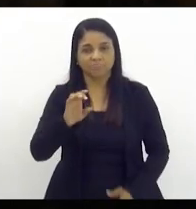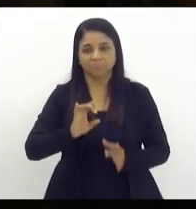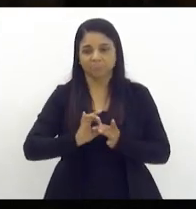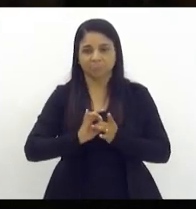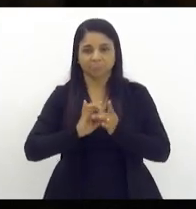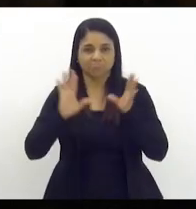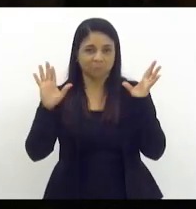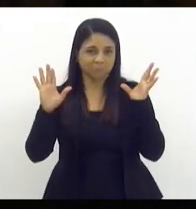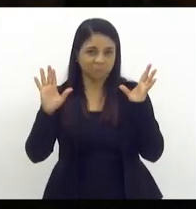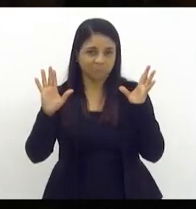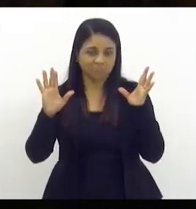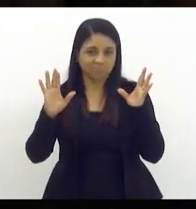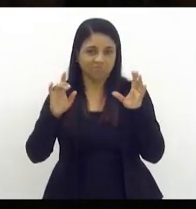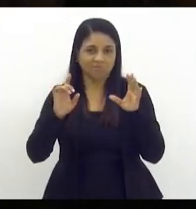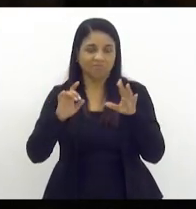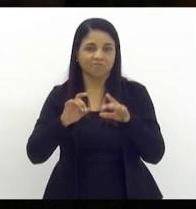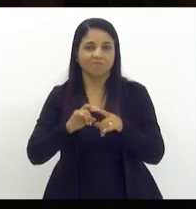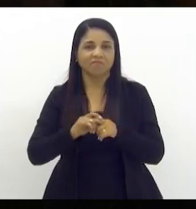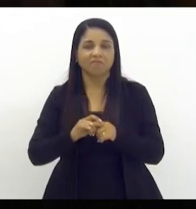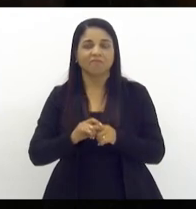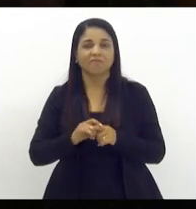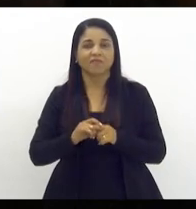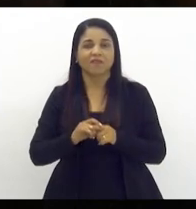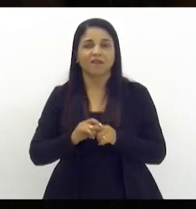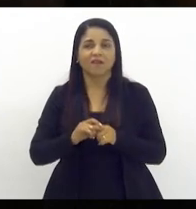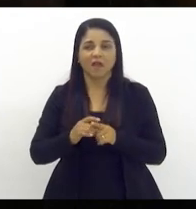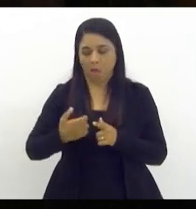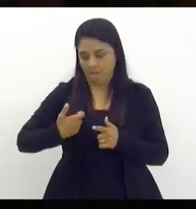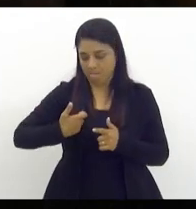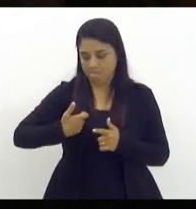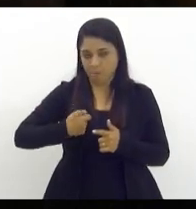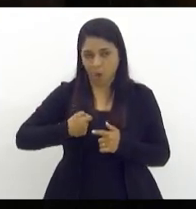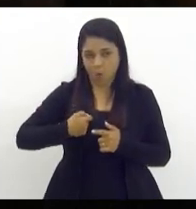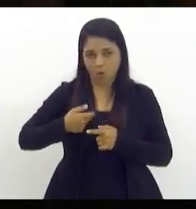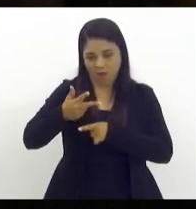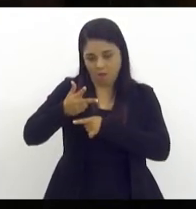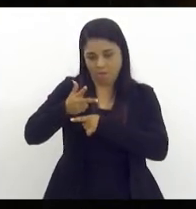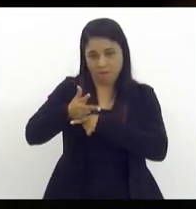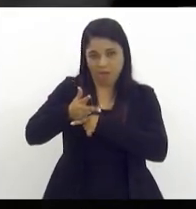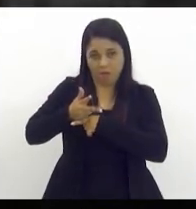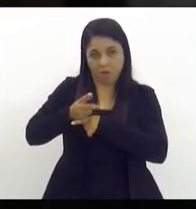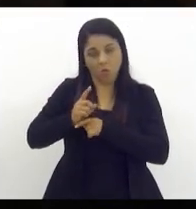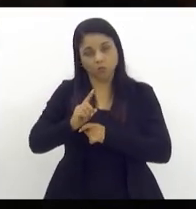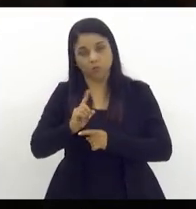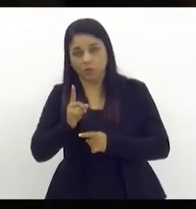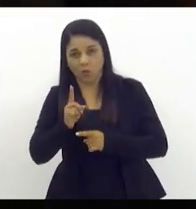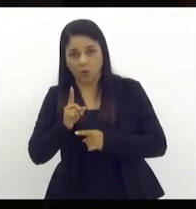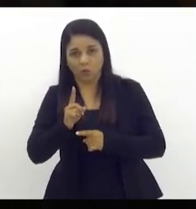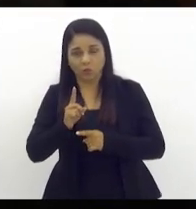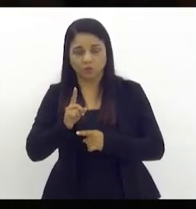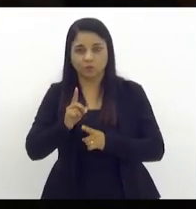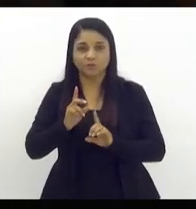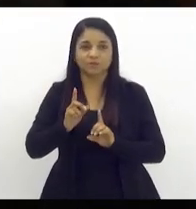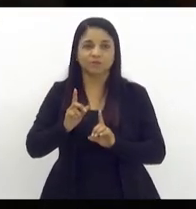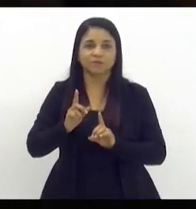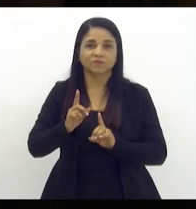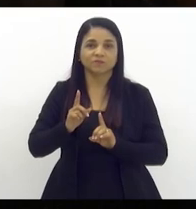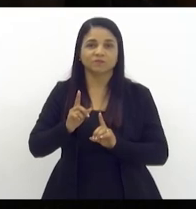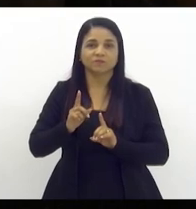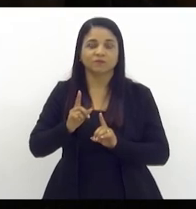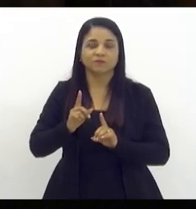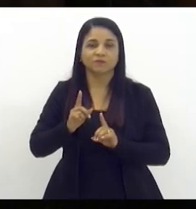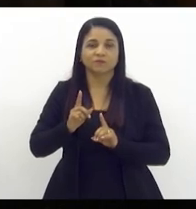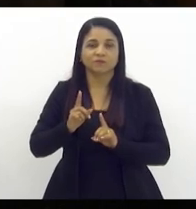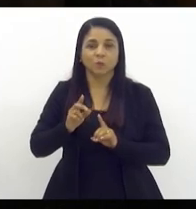autonomia para ativar ou não os dispositivos